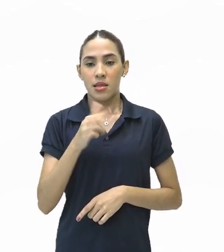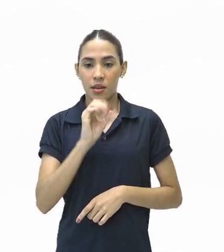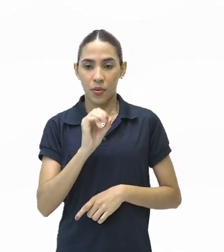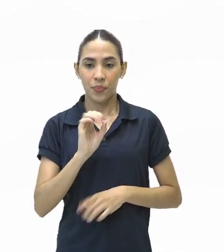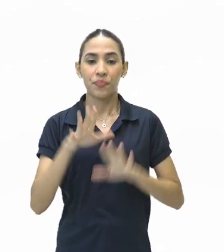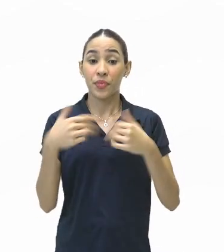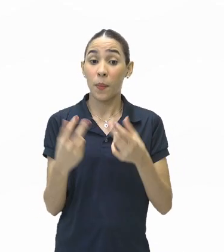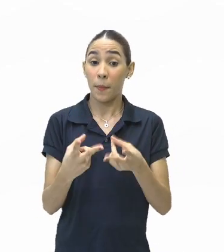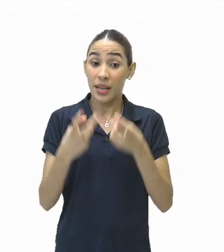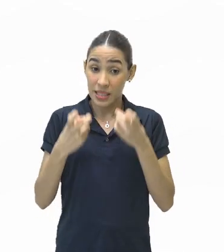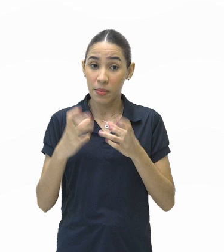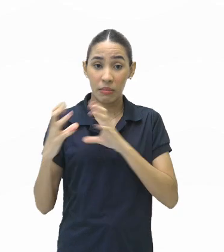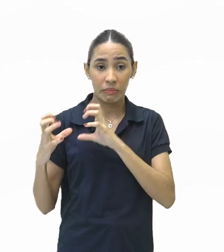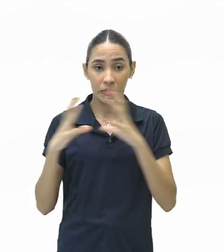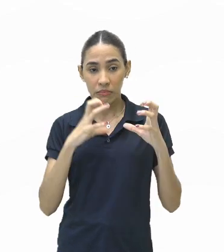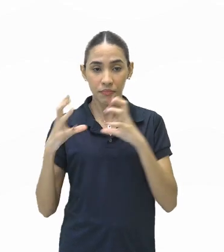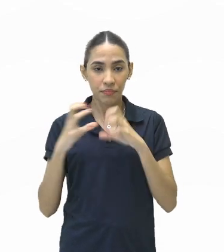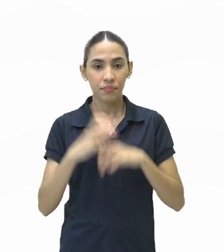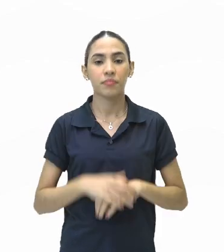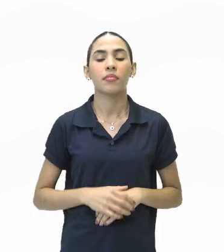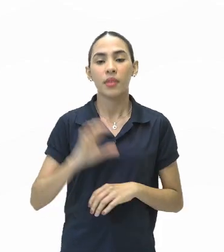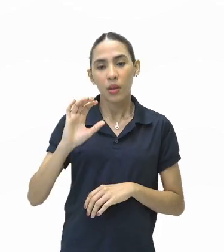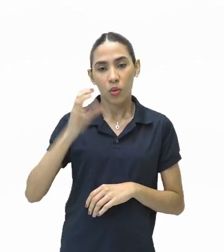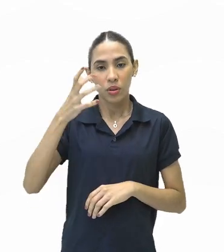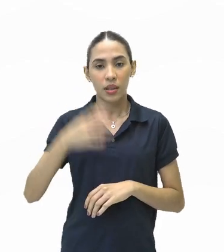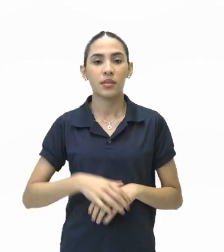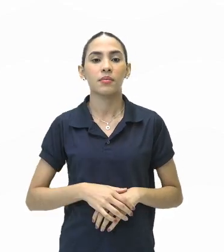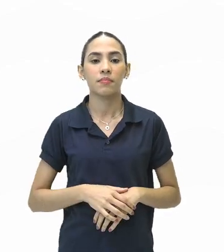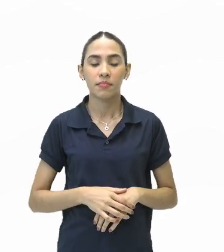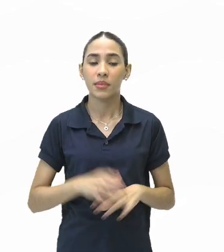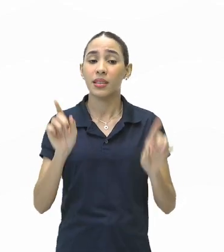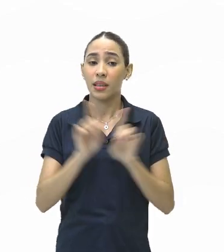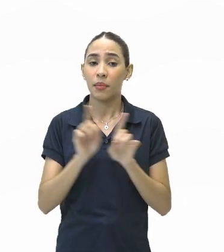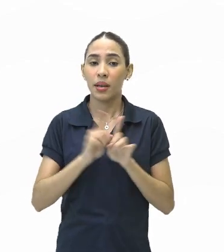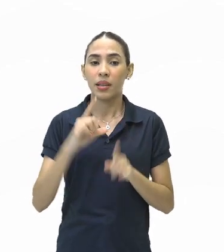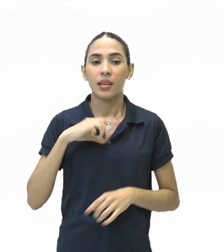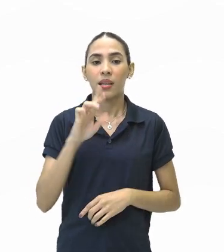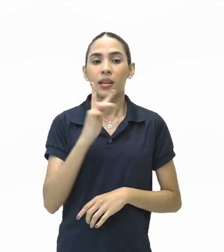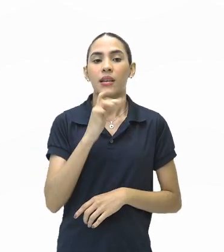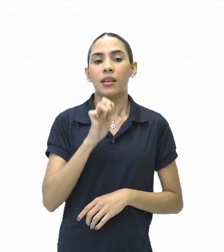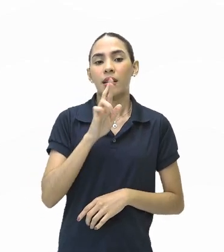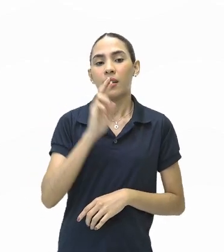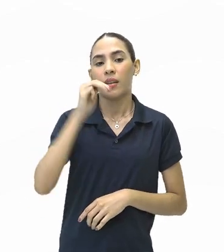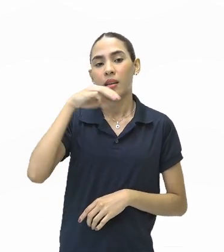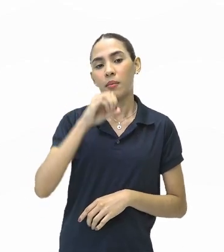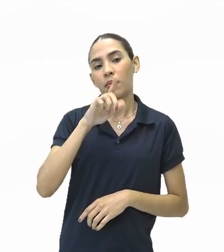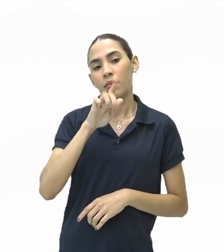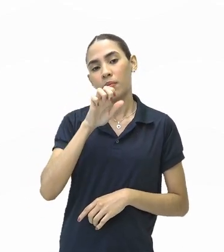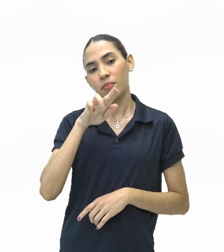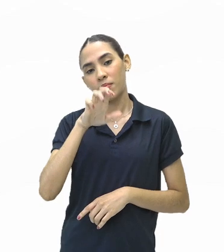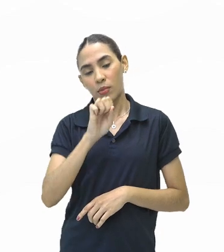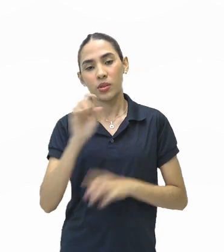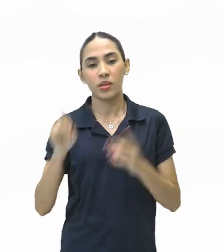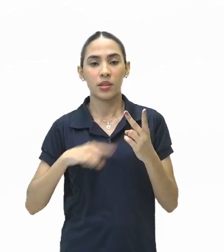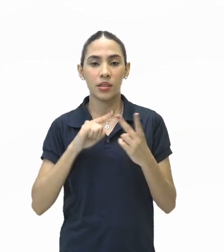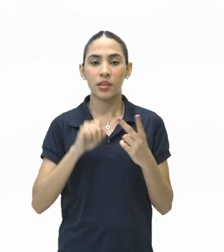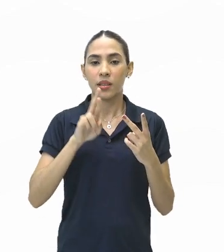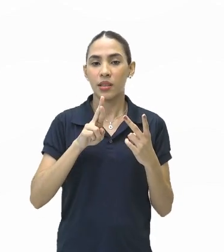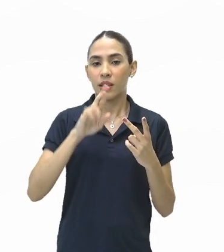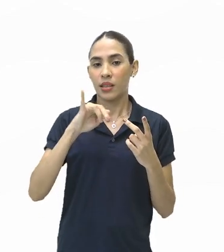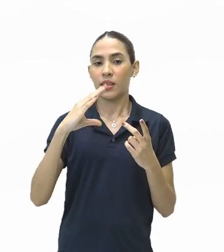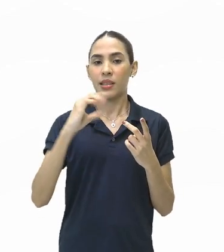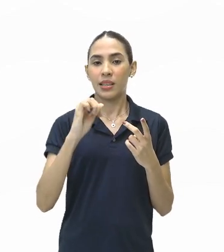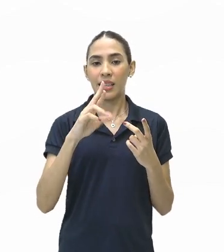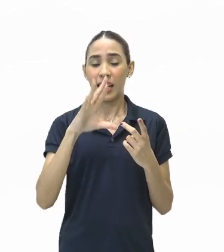né? E aí estão liderando, acontece essa situação. Aí nós temos ali o Hermógenes e o Ricardão, eles